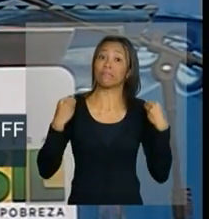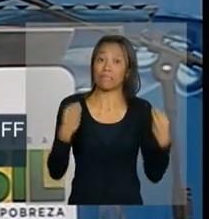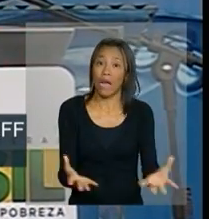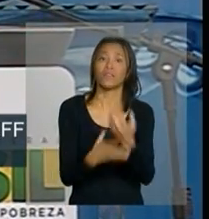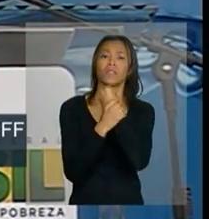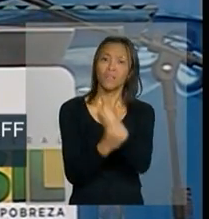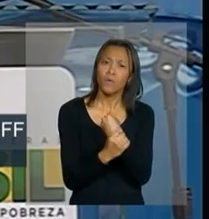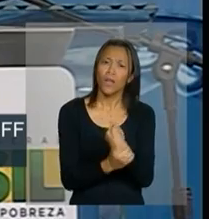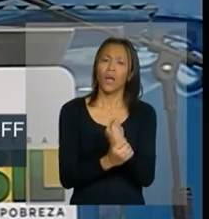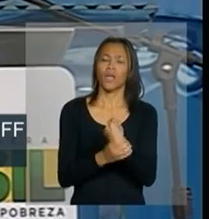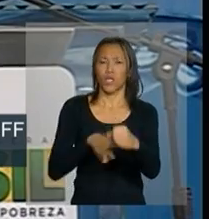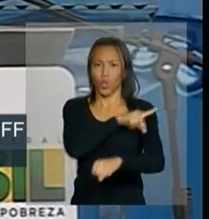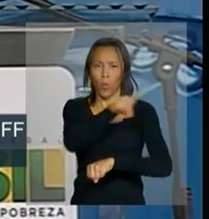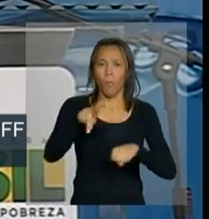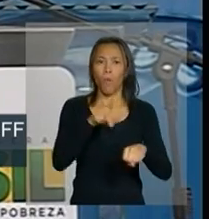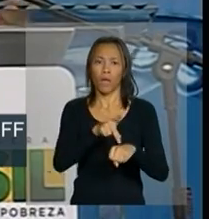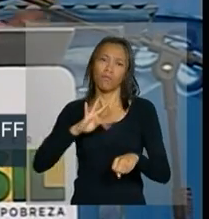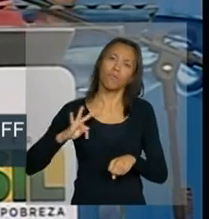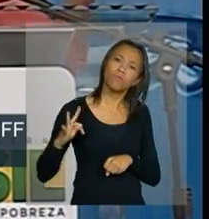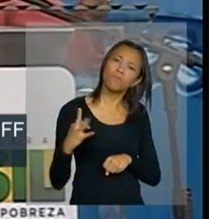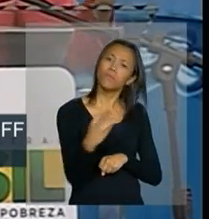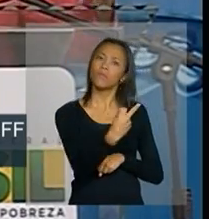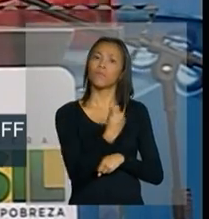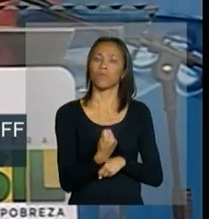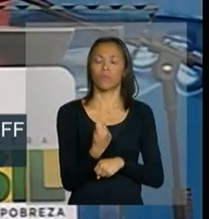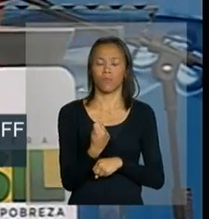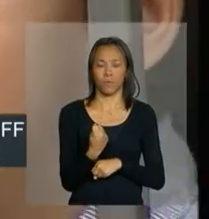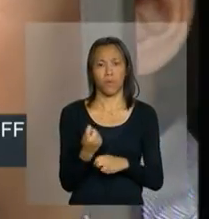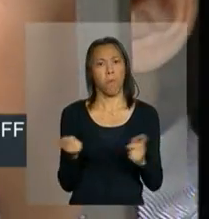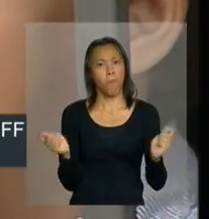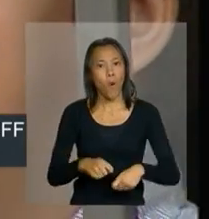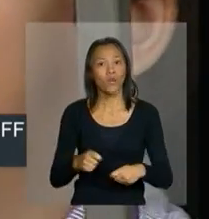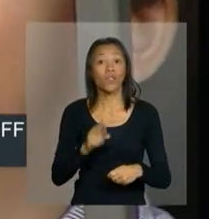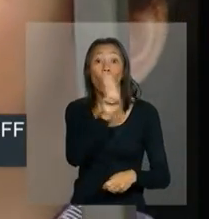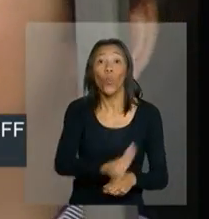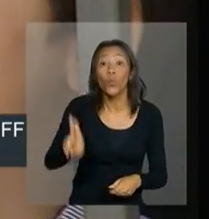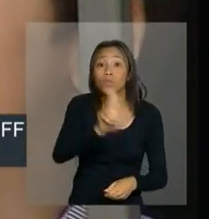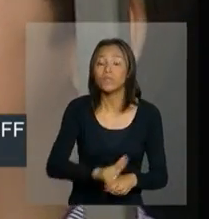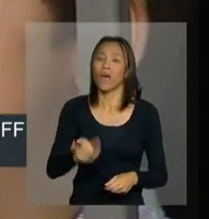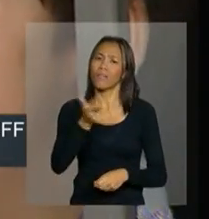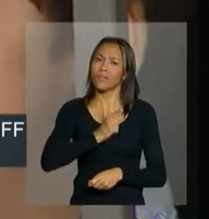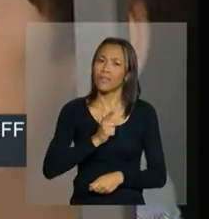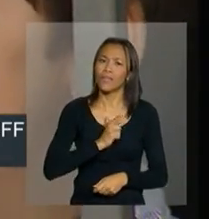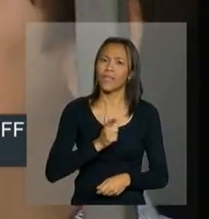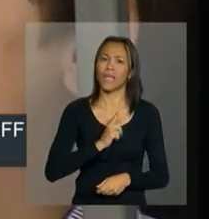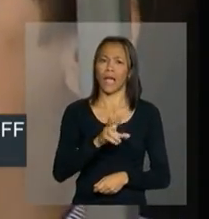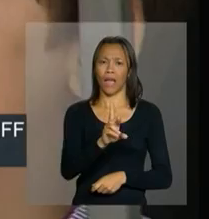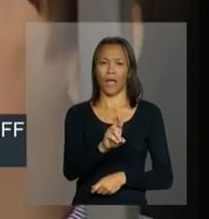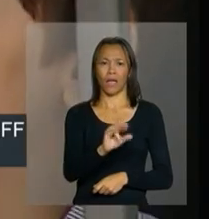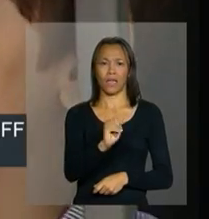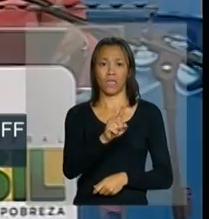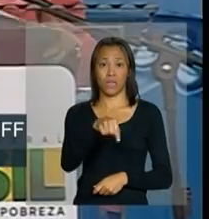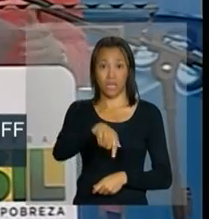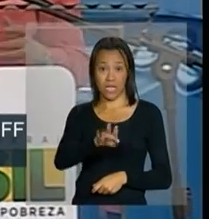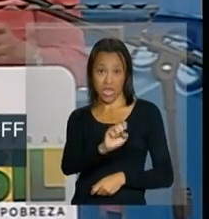que o país inteiro desfrute da riqueza que ele tem.